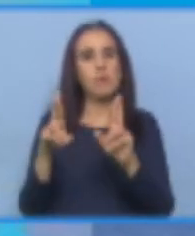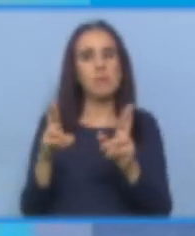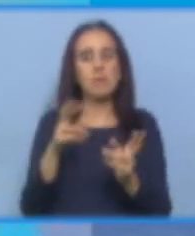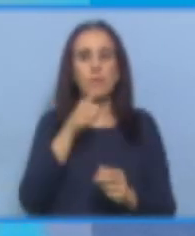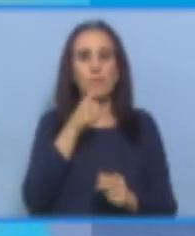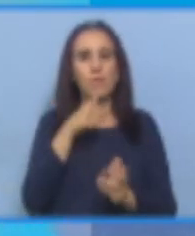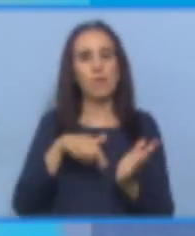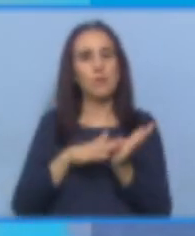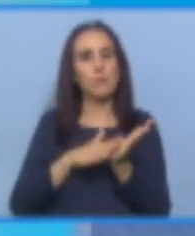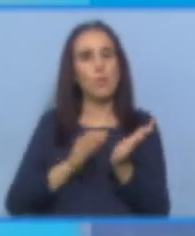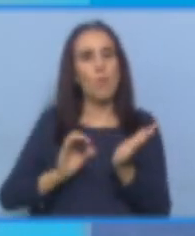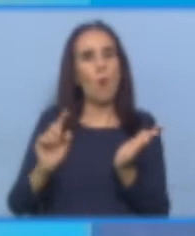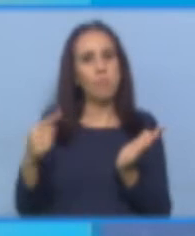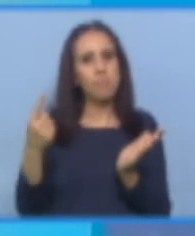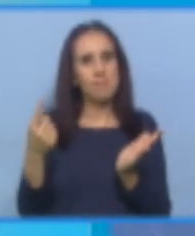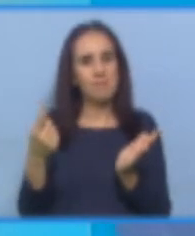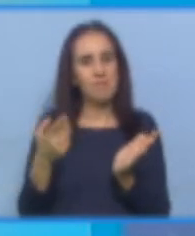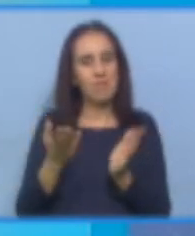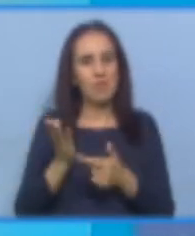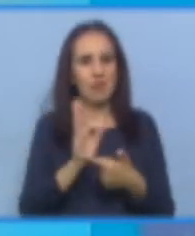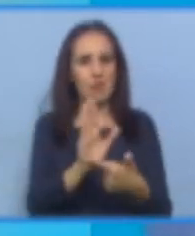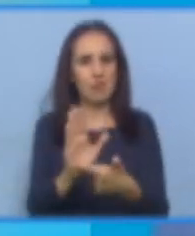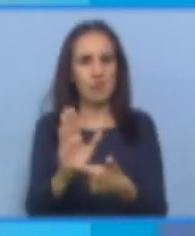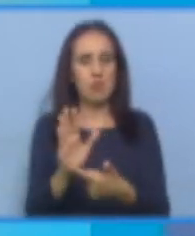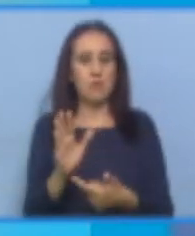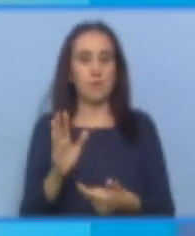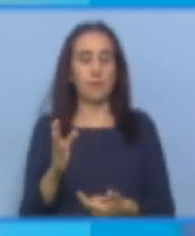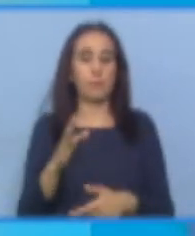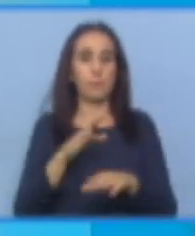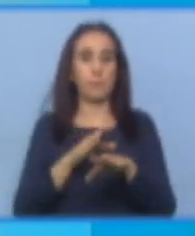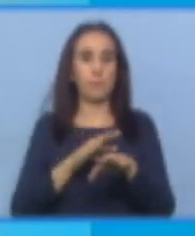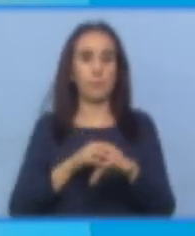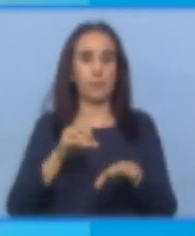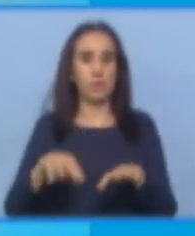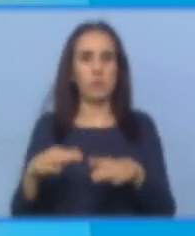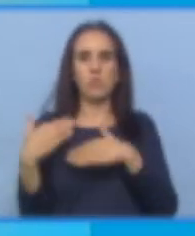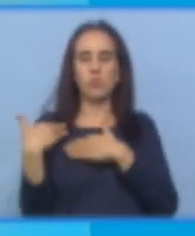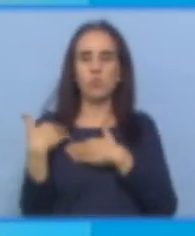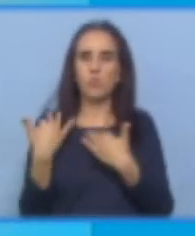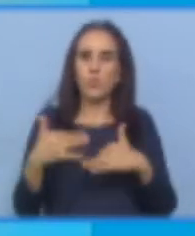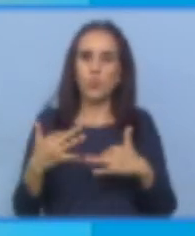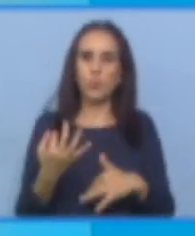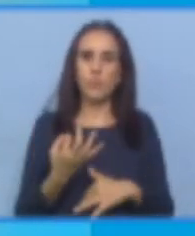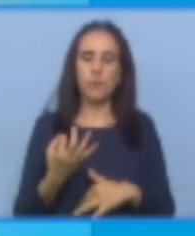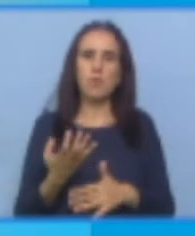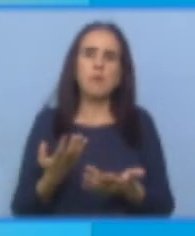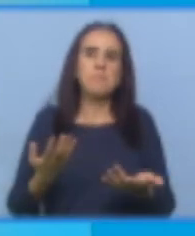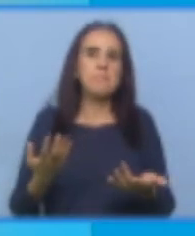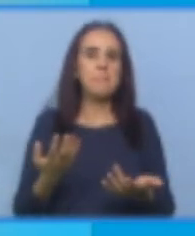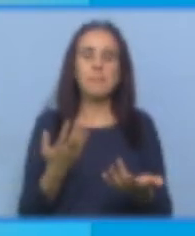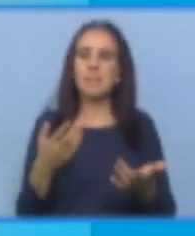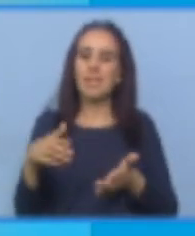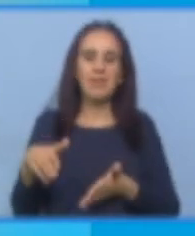o testemunho que deveríamos dar. E por isso é de uma grande responsabilidade também, mas